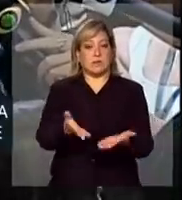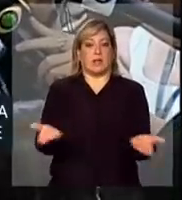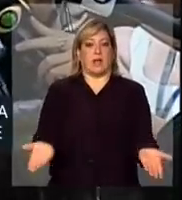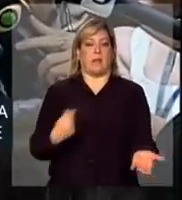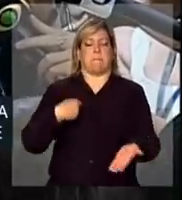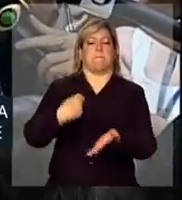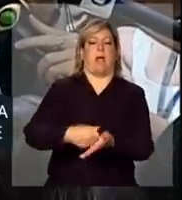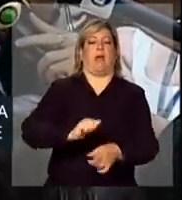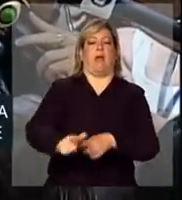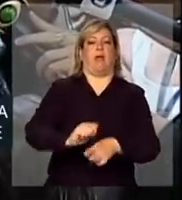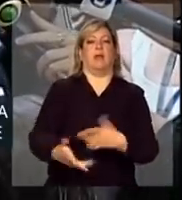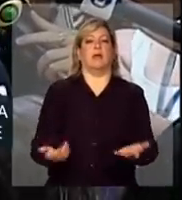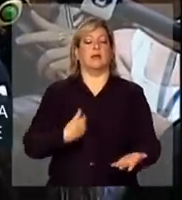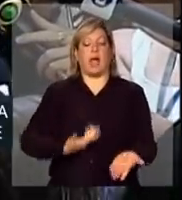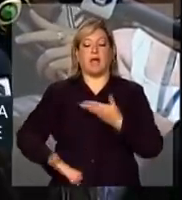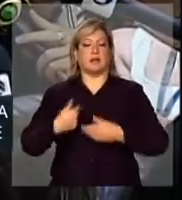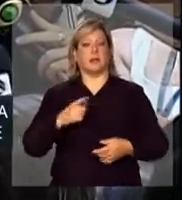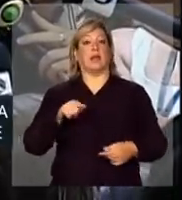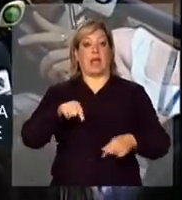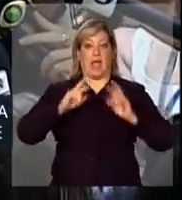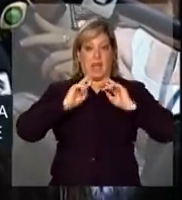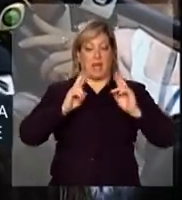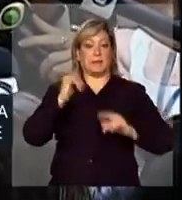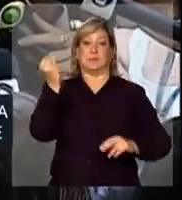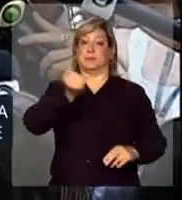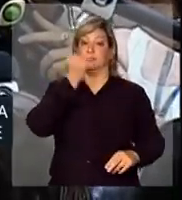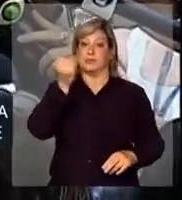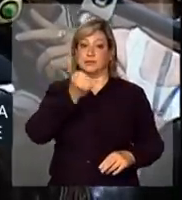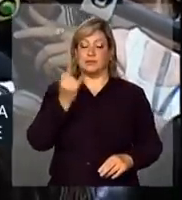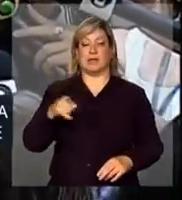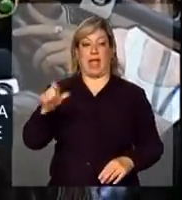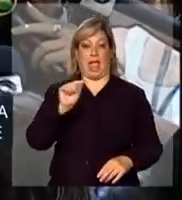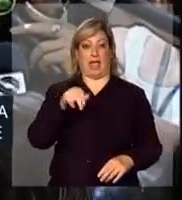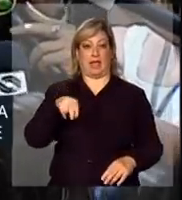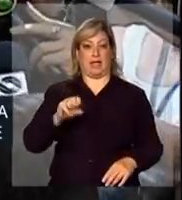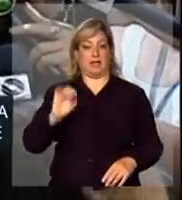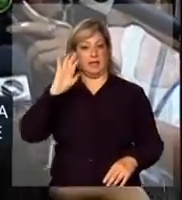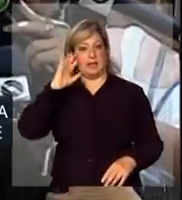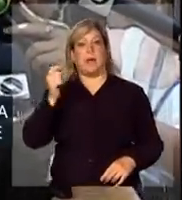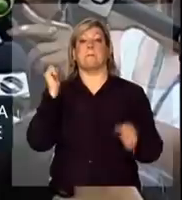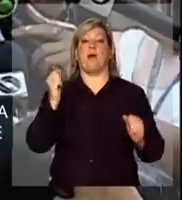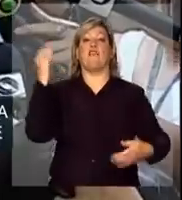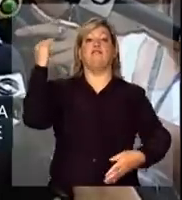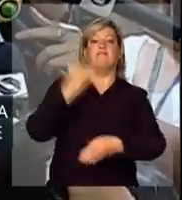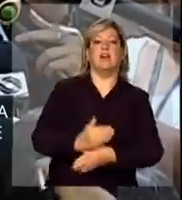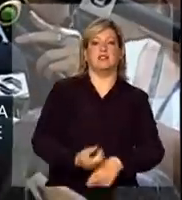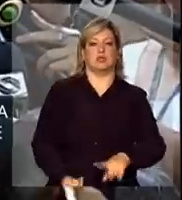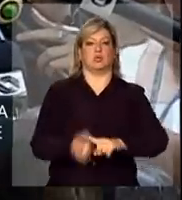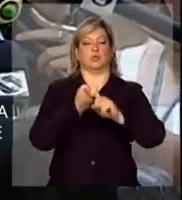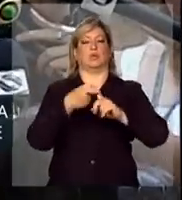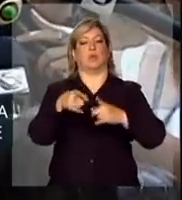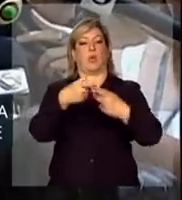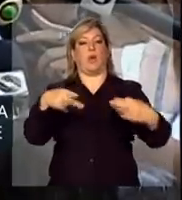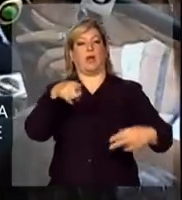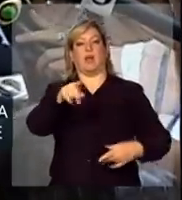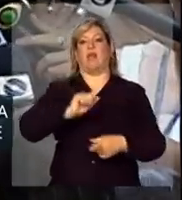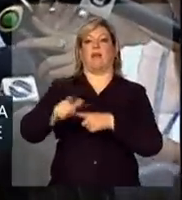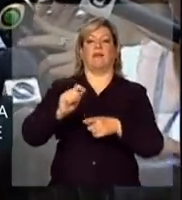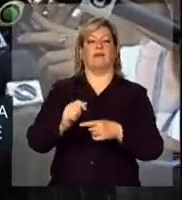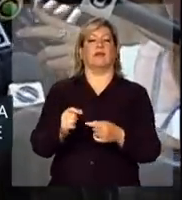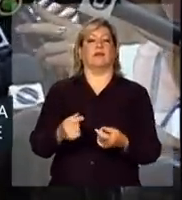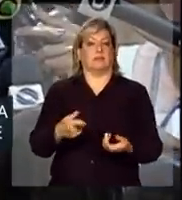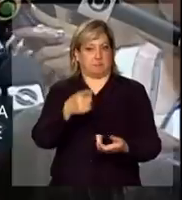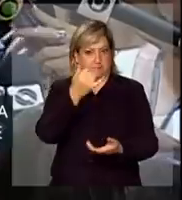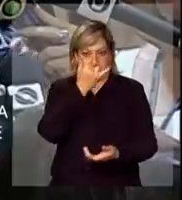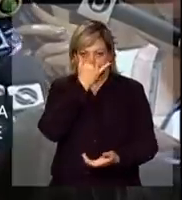essa reclamação conta cada vez mais para a decisão da ANS de suspender o direito de venda dos planos de saúde. Por que nós criamos